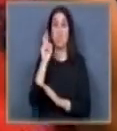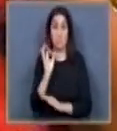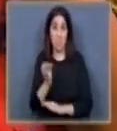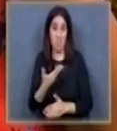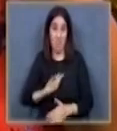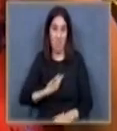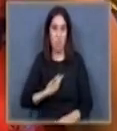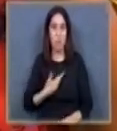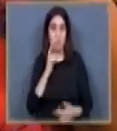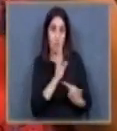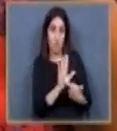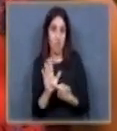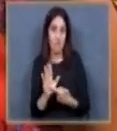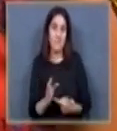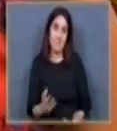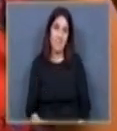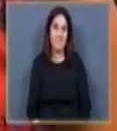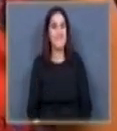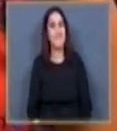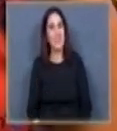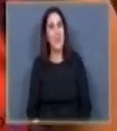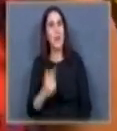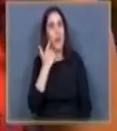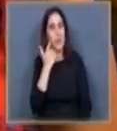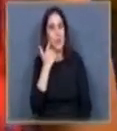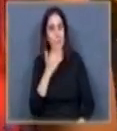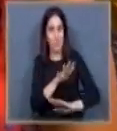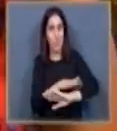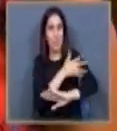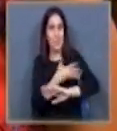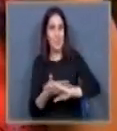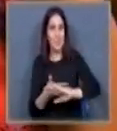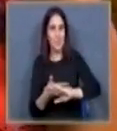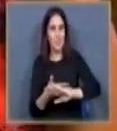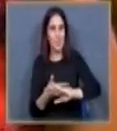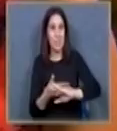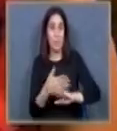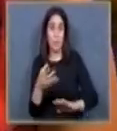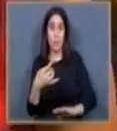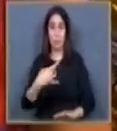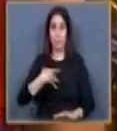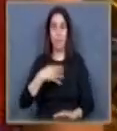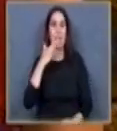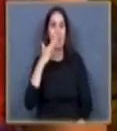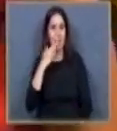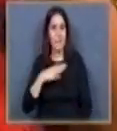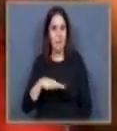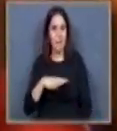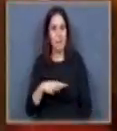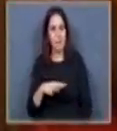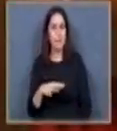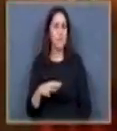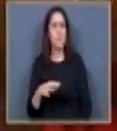E que o mostre, não é? Sim. Olha, nós temos aqui uma quadra. Sim. Vocês sabem dizer isto melhor do que ninguém e a cantar, não querem?